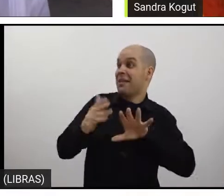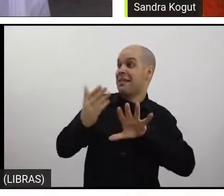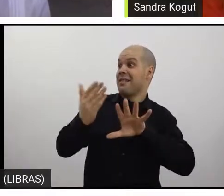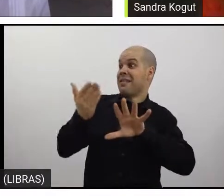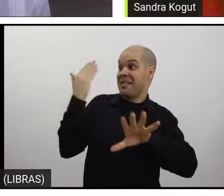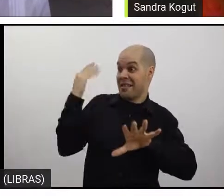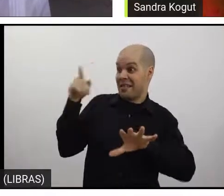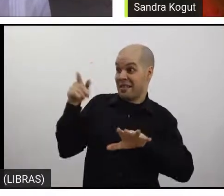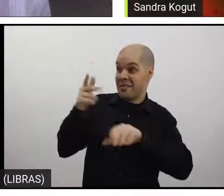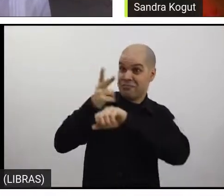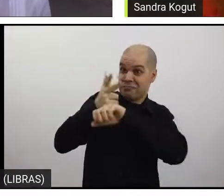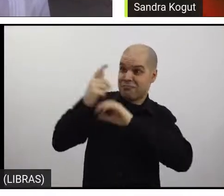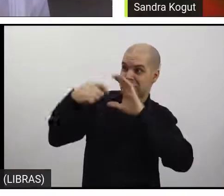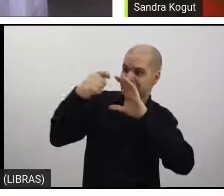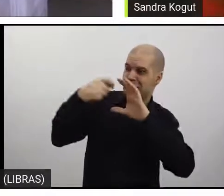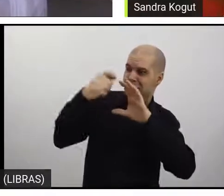que